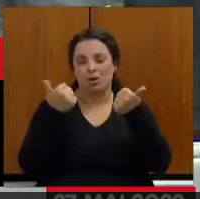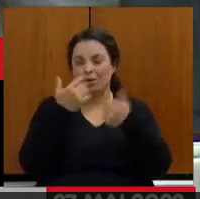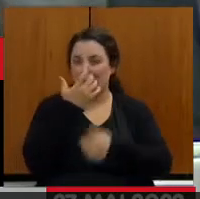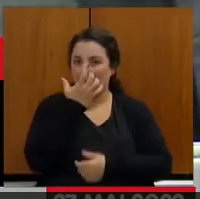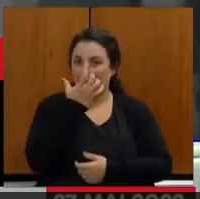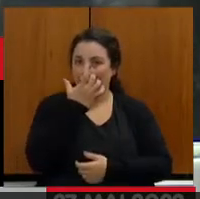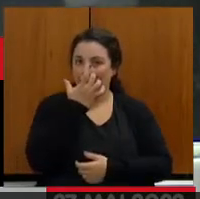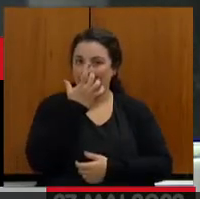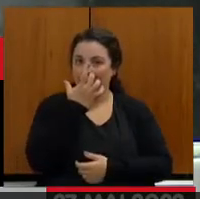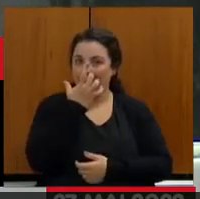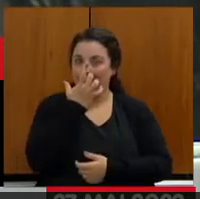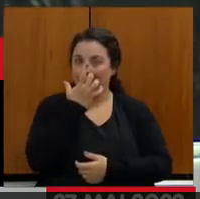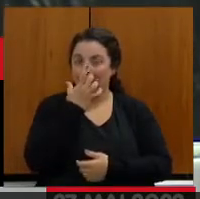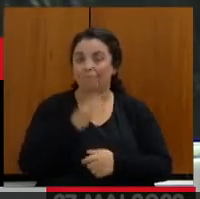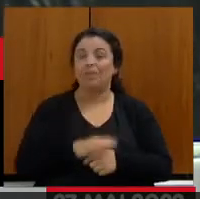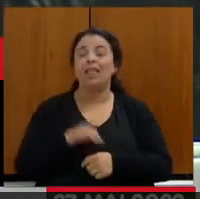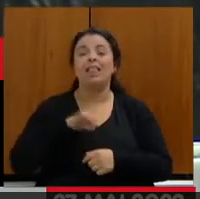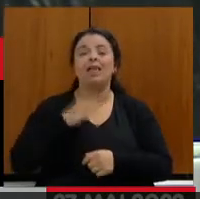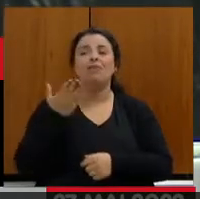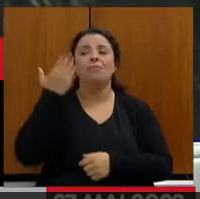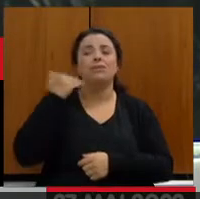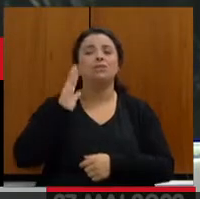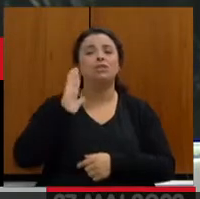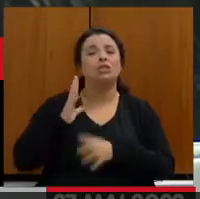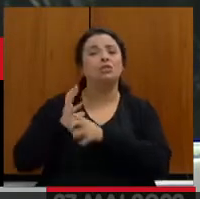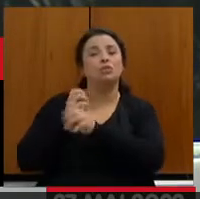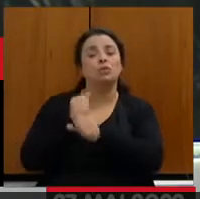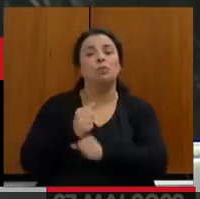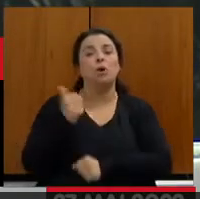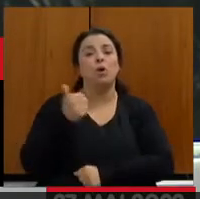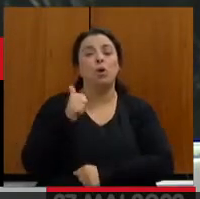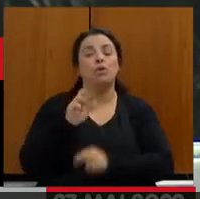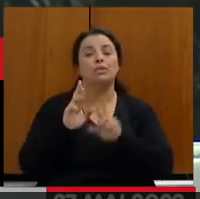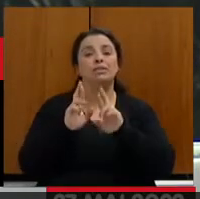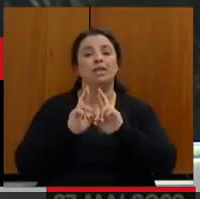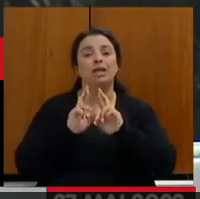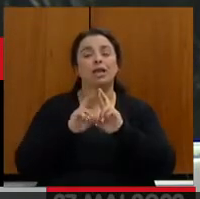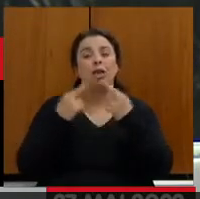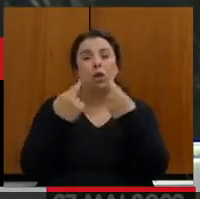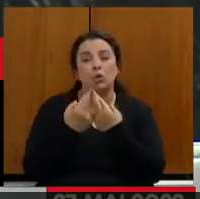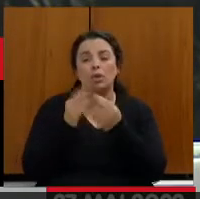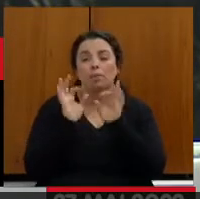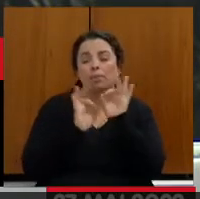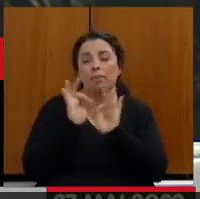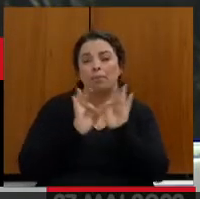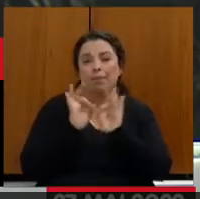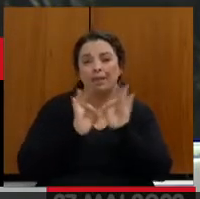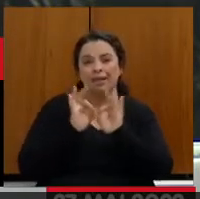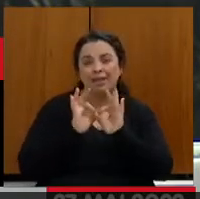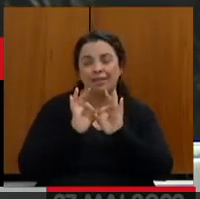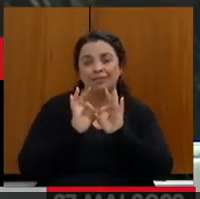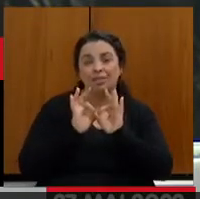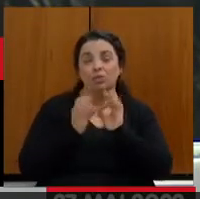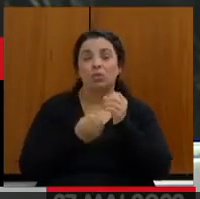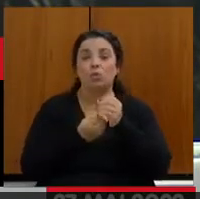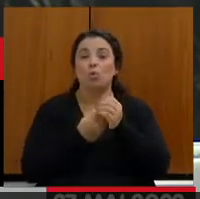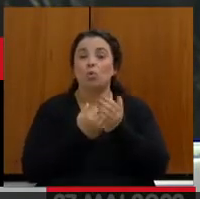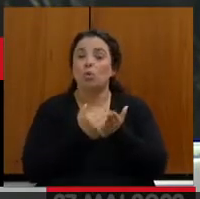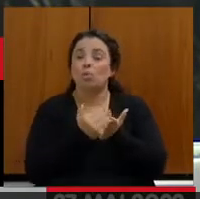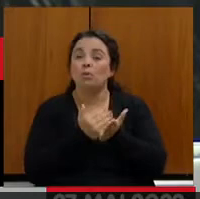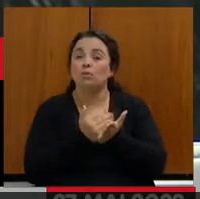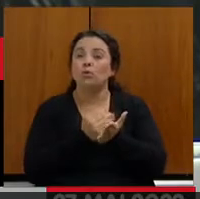11 reuniões preparatórias Desde outubro de dois mil e 21 foram oito meses de uma construção